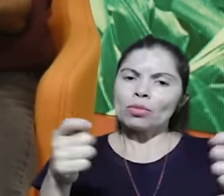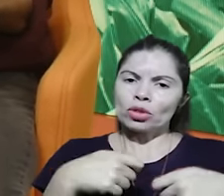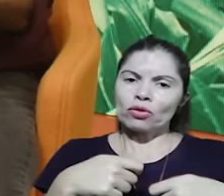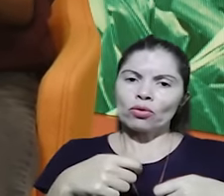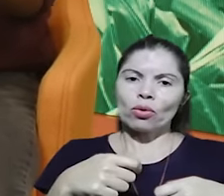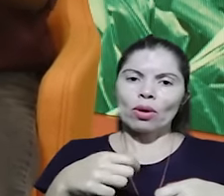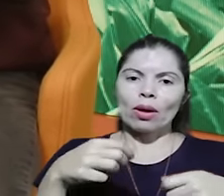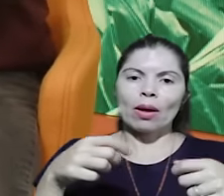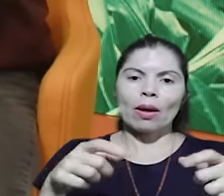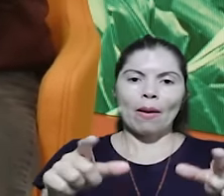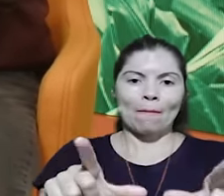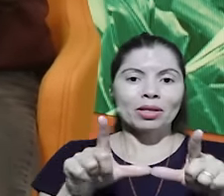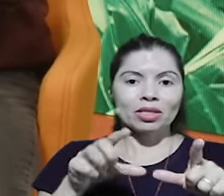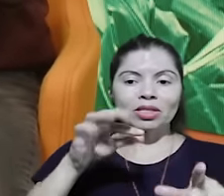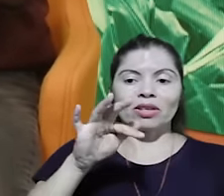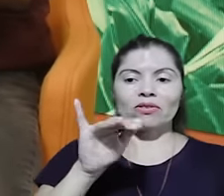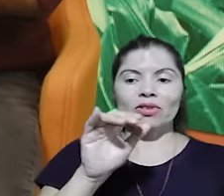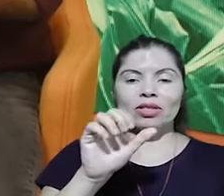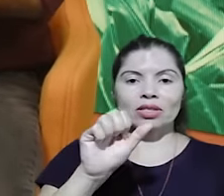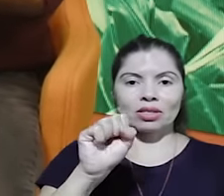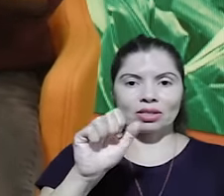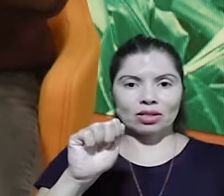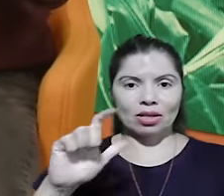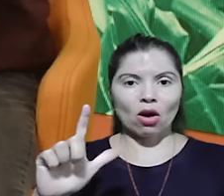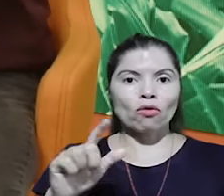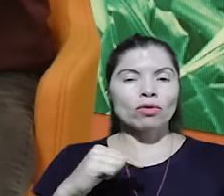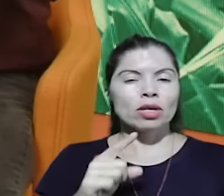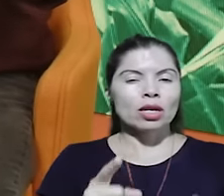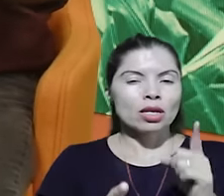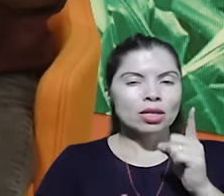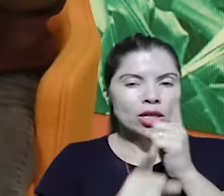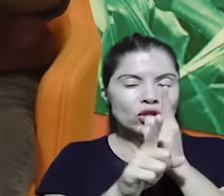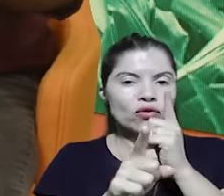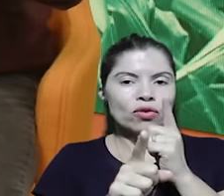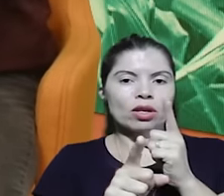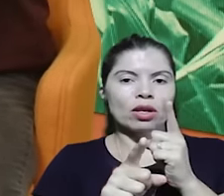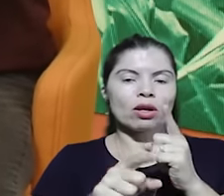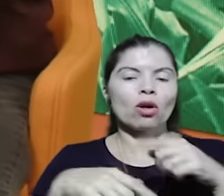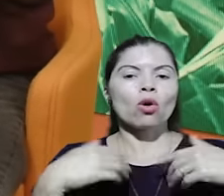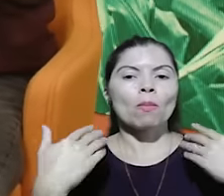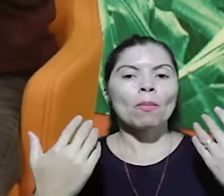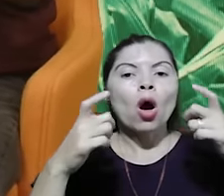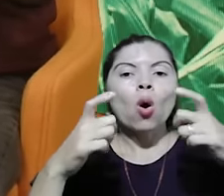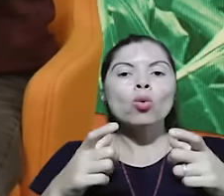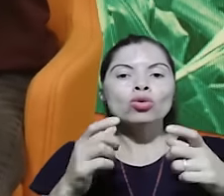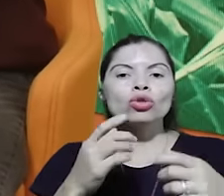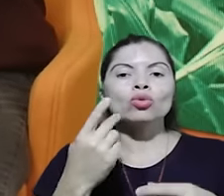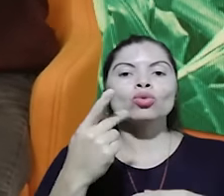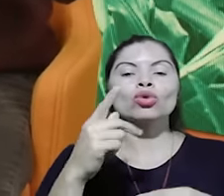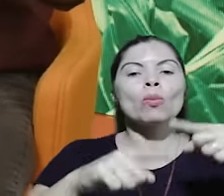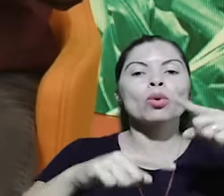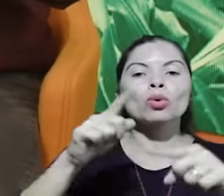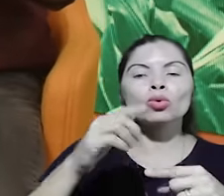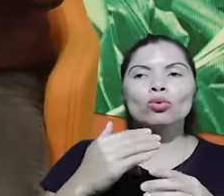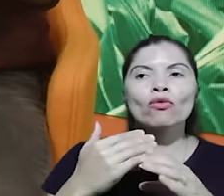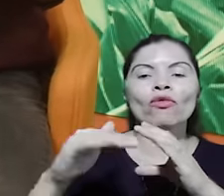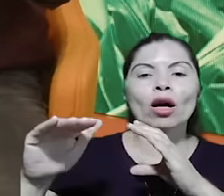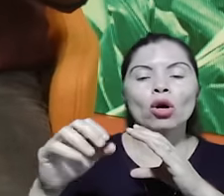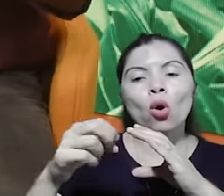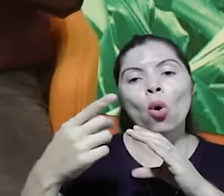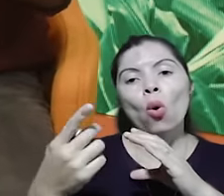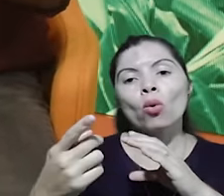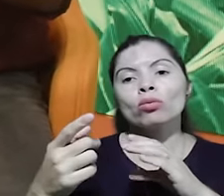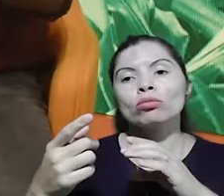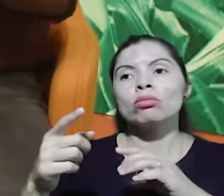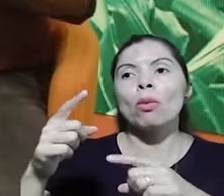identifica os impostos de acordo com cada operação você identifica a Unidade Federativa para onde vai para on De onde veio também